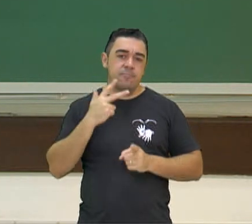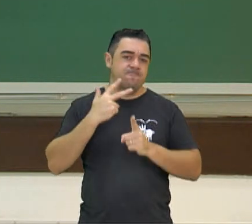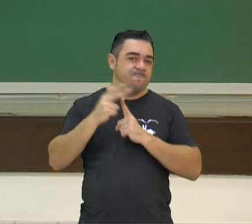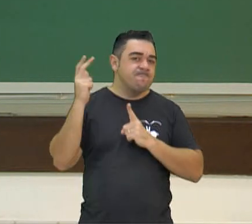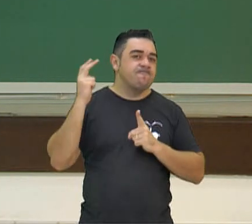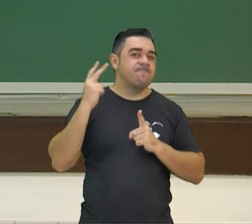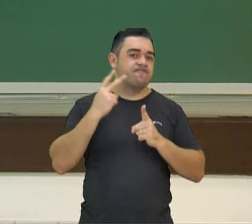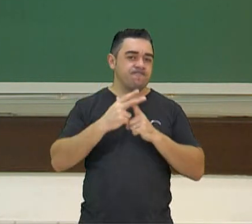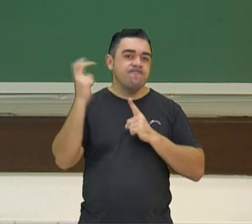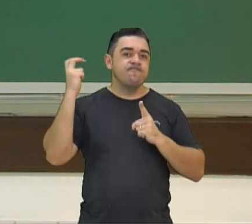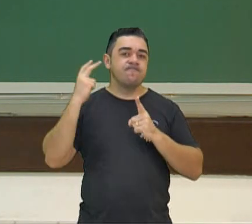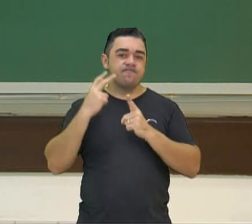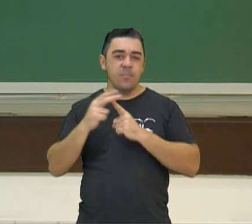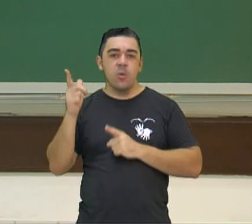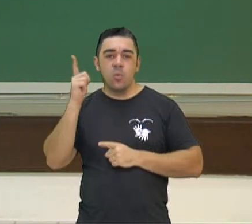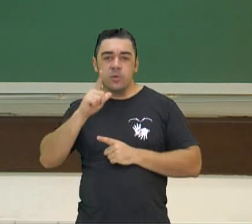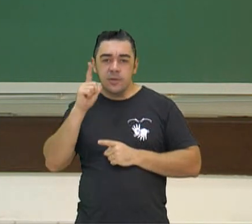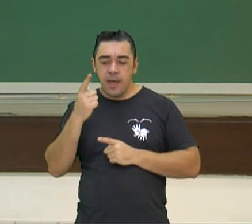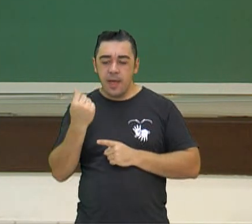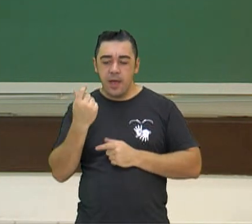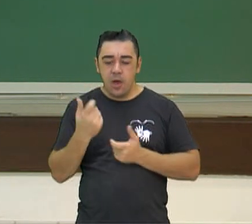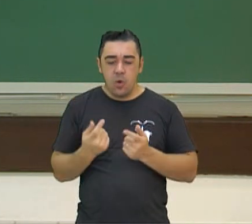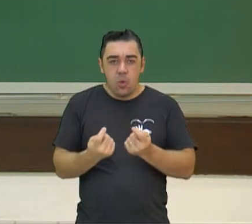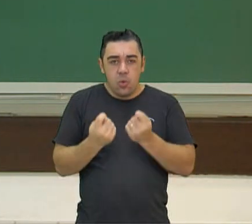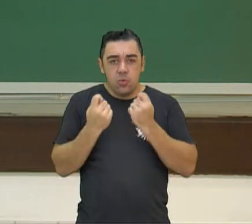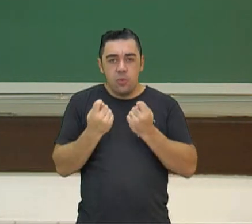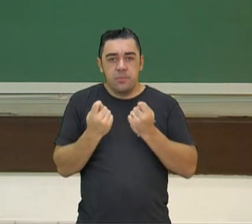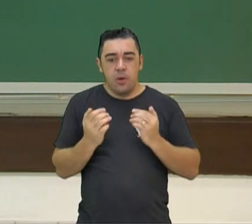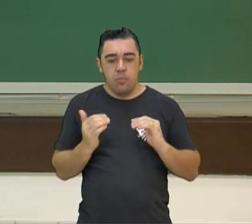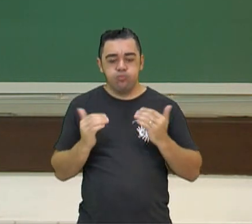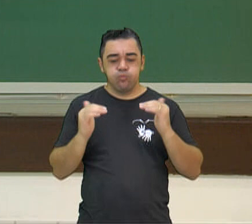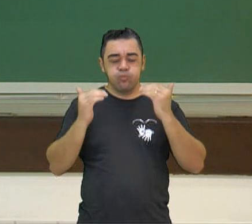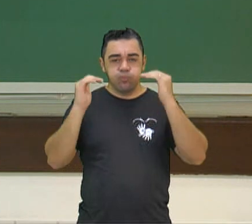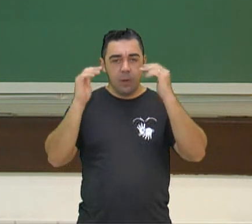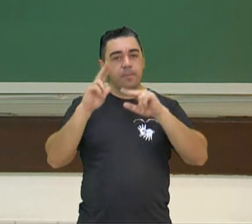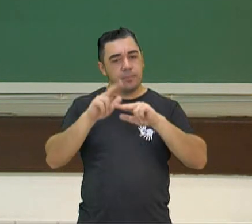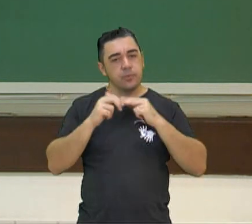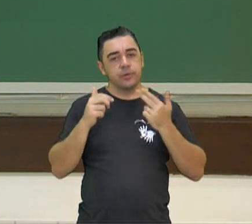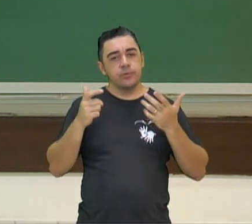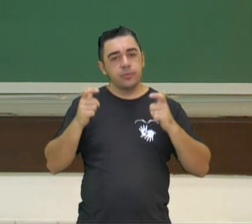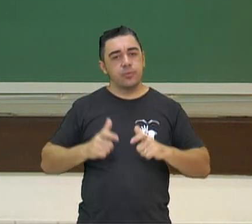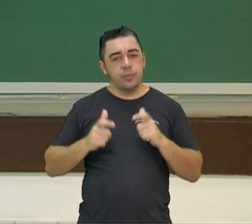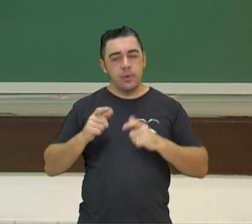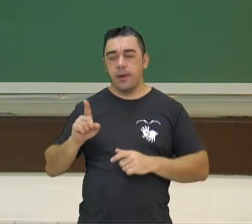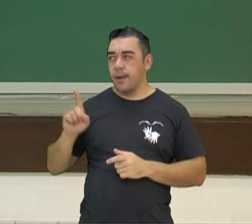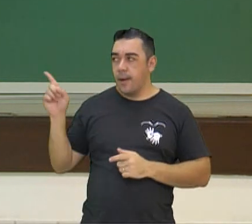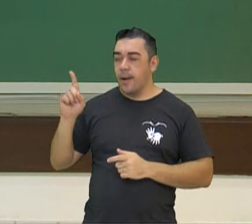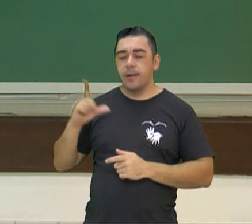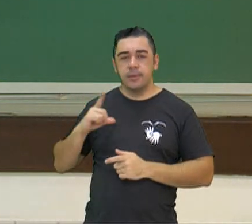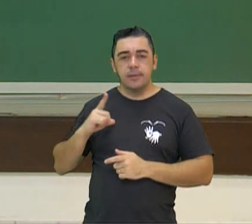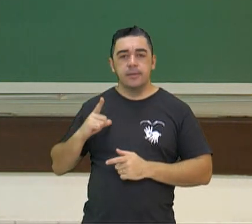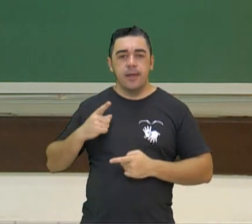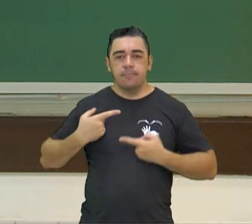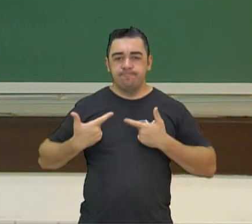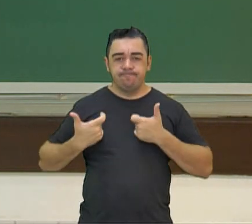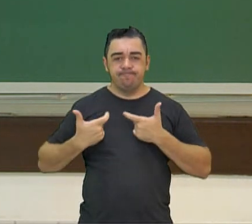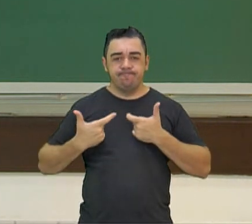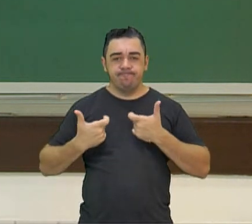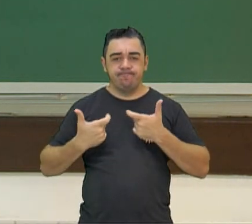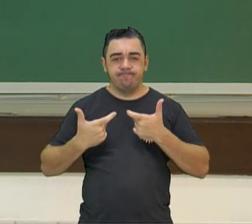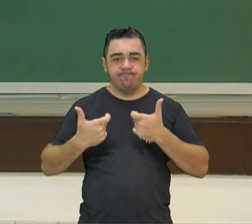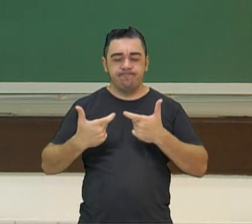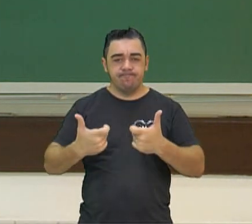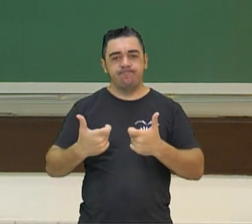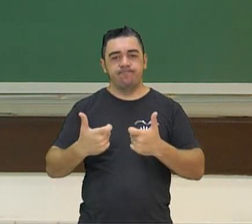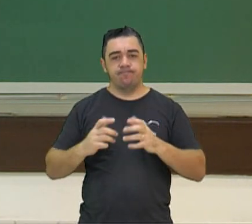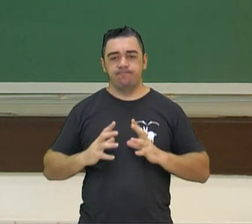conquistas, é ter poder econômico. Por isso que esta região é tão disputada, mais do